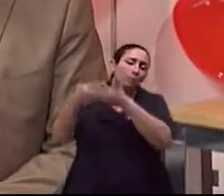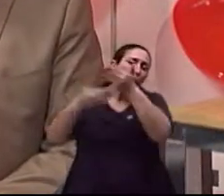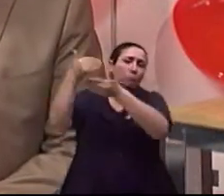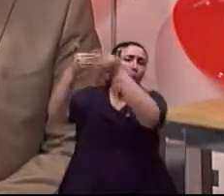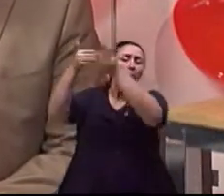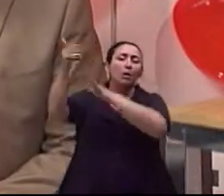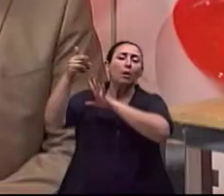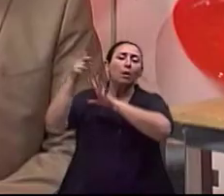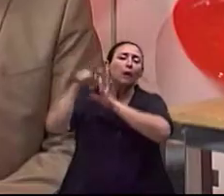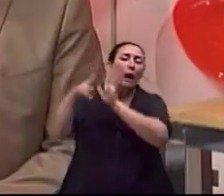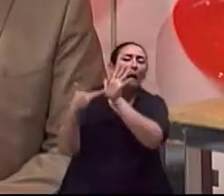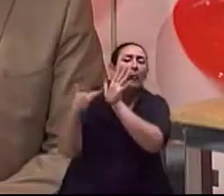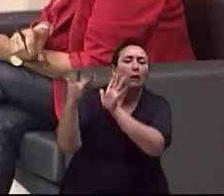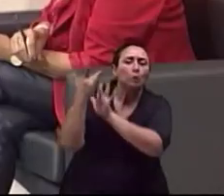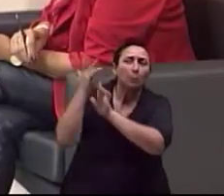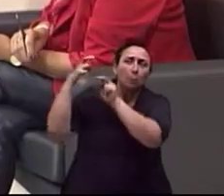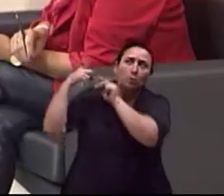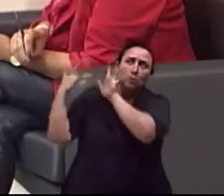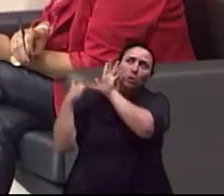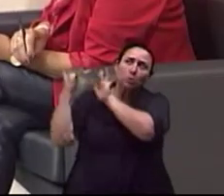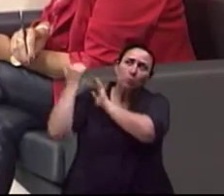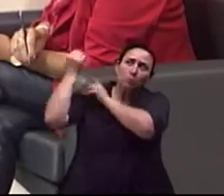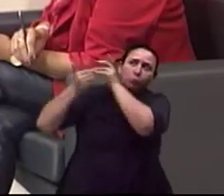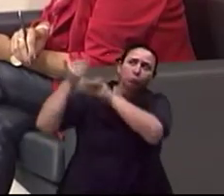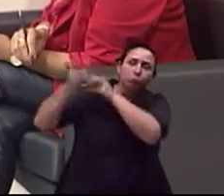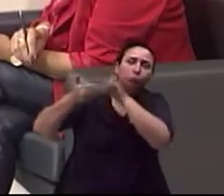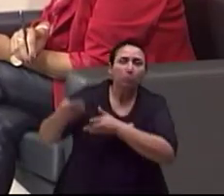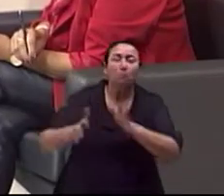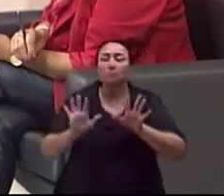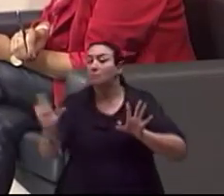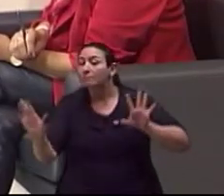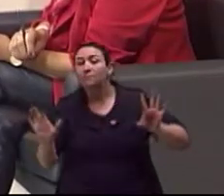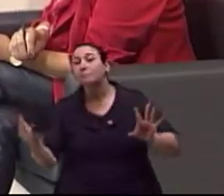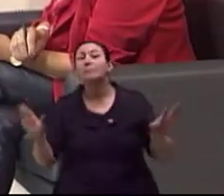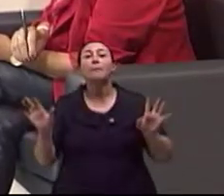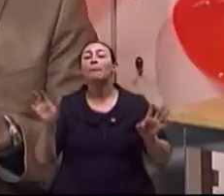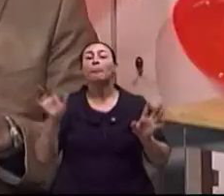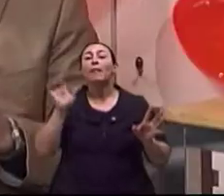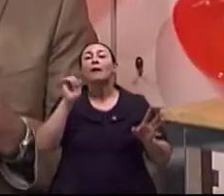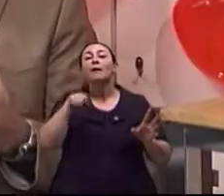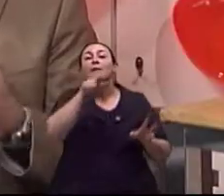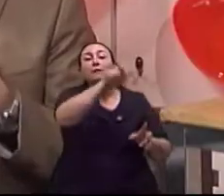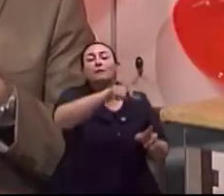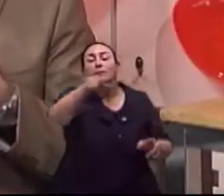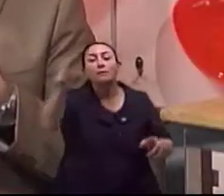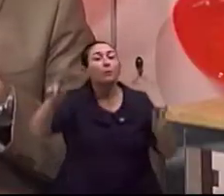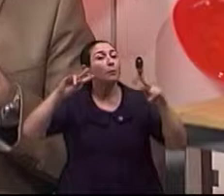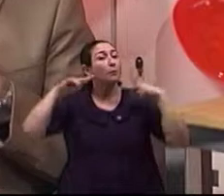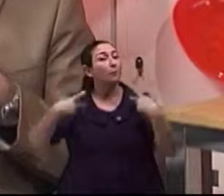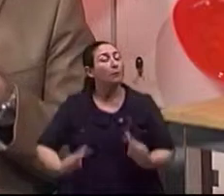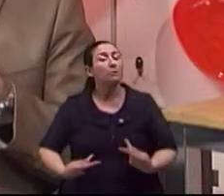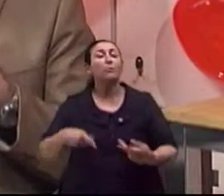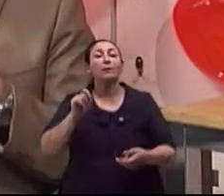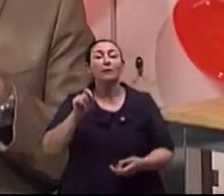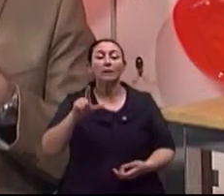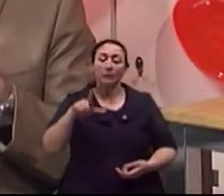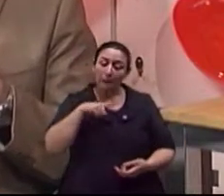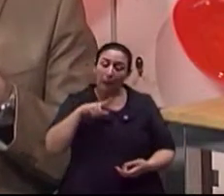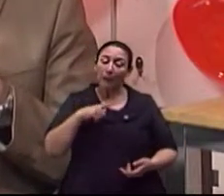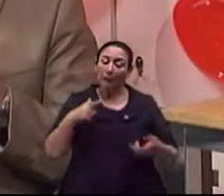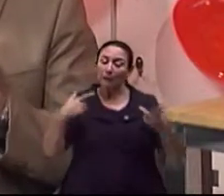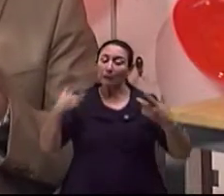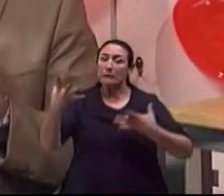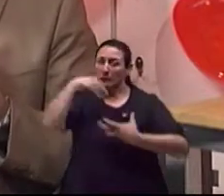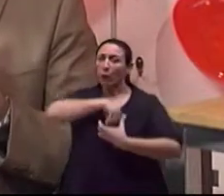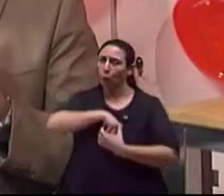Cristã bíblica são vários olhares na verdade é uma ideia de que o ser humano sim de alguma forma traz em si